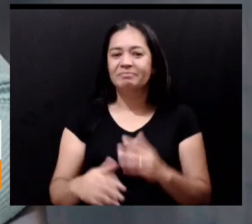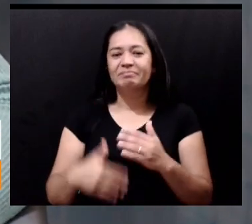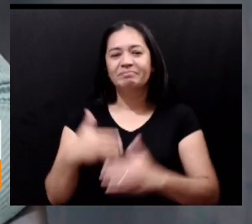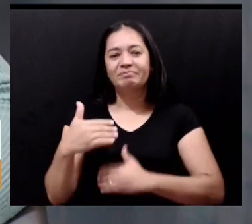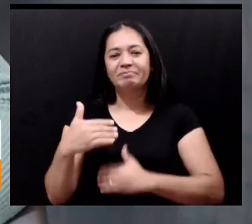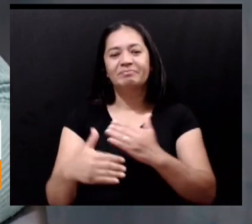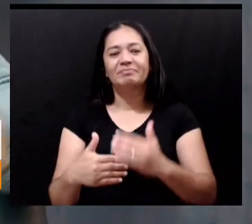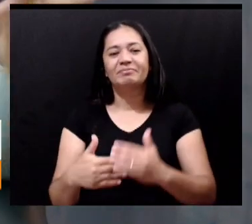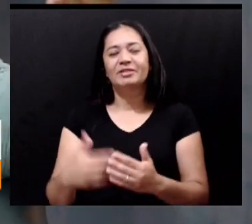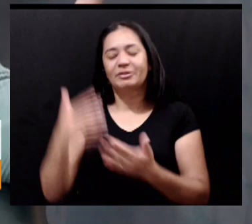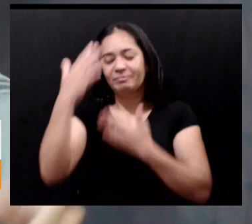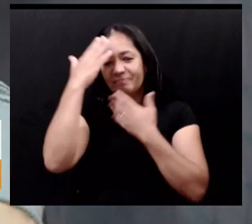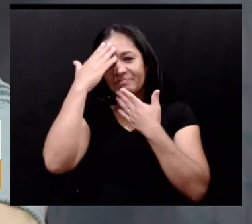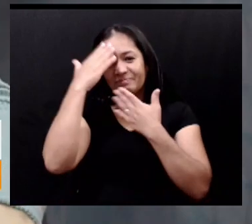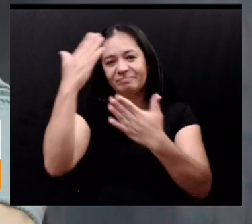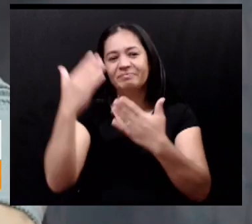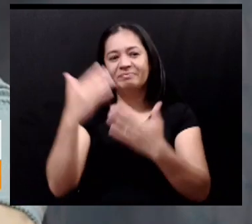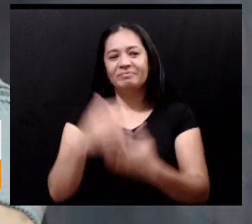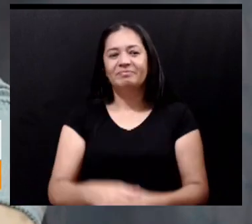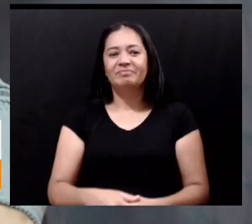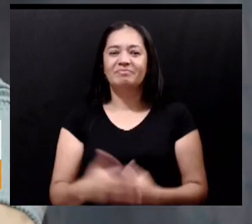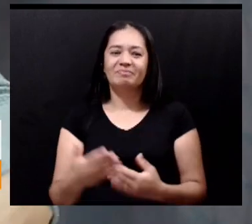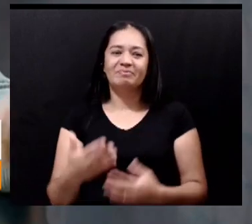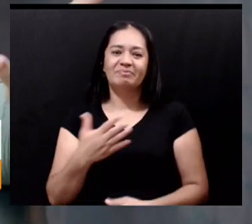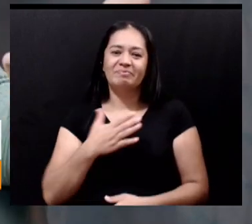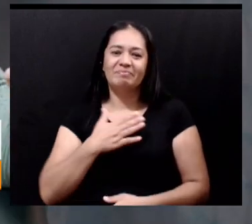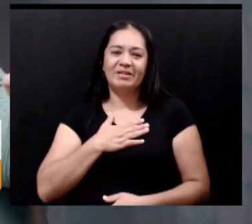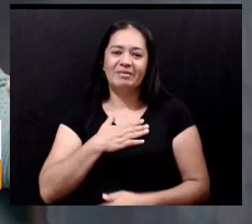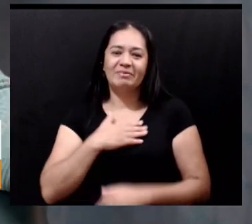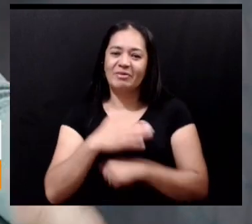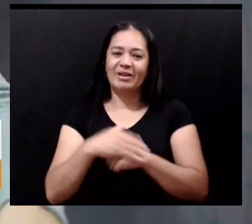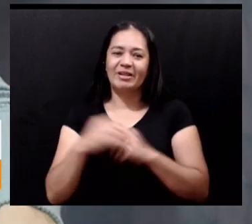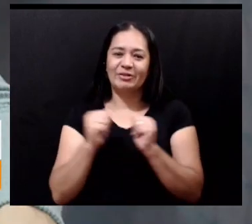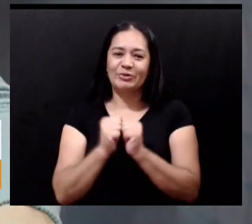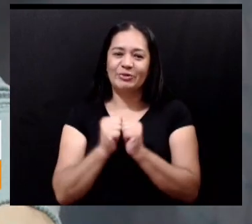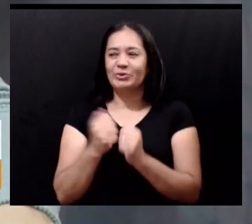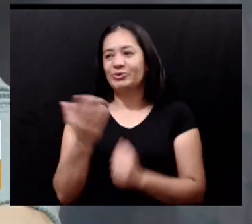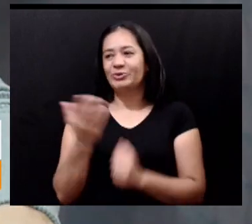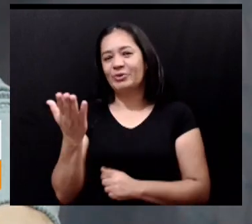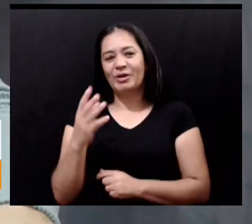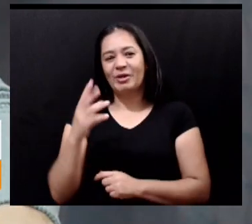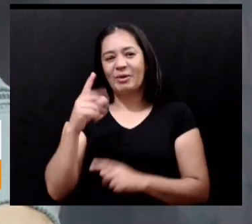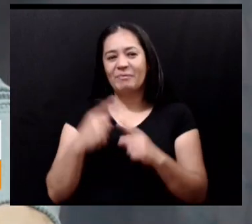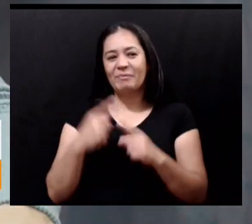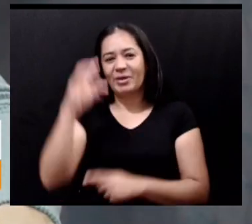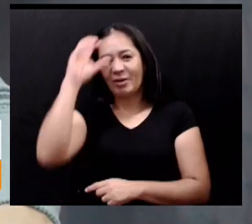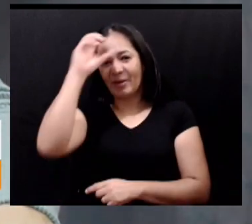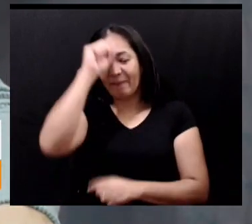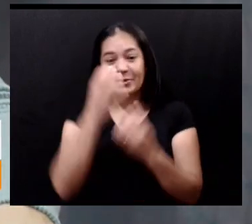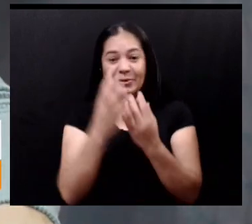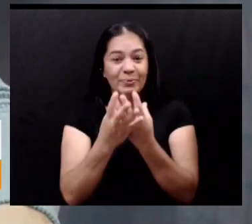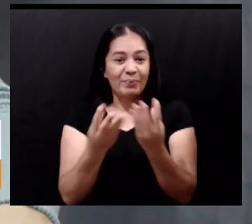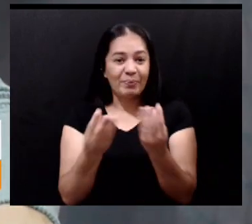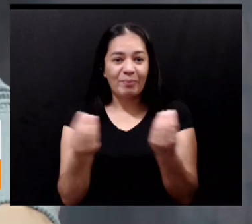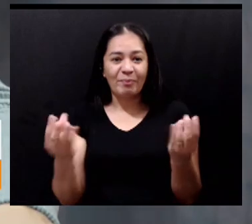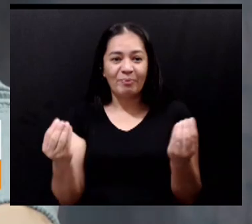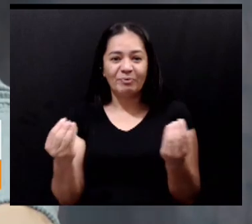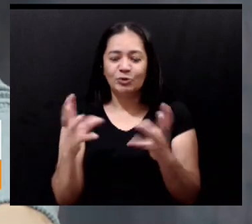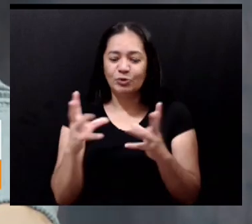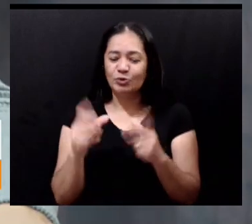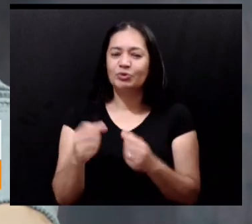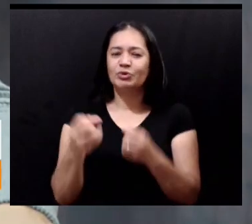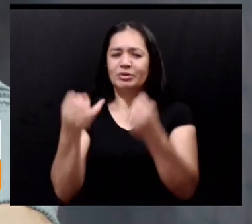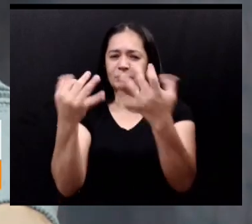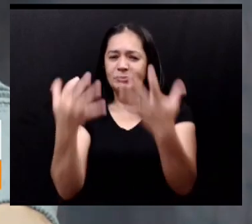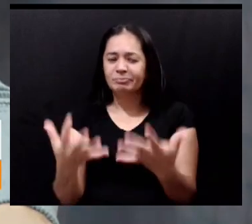grata. Então, para mim é um carinho poder estar aqui com ela também, porque aprendi muito com tudo que ela traz, com esse lugar humano,